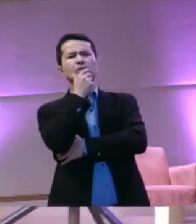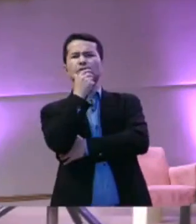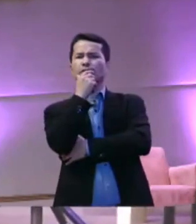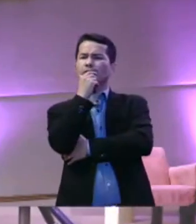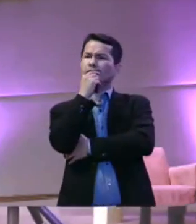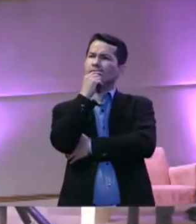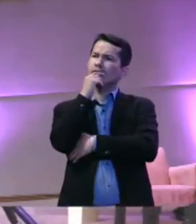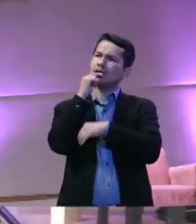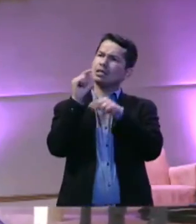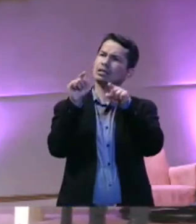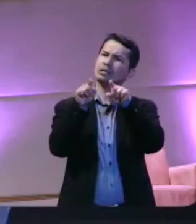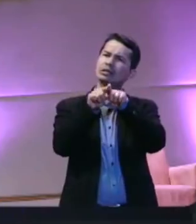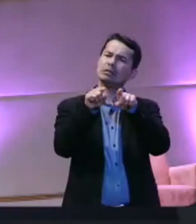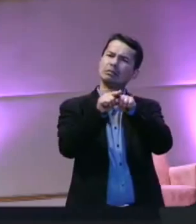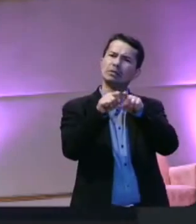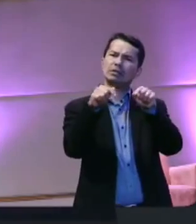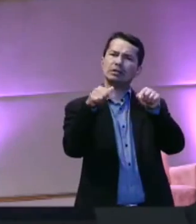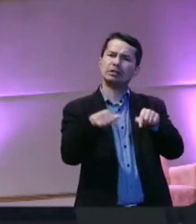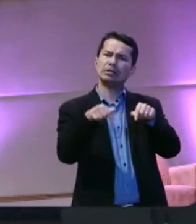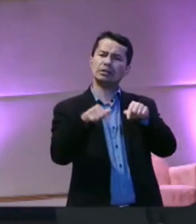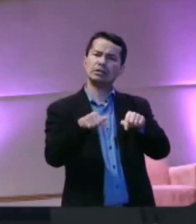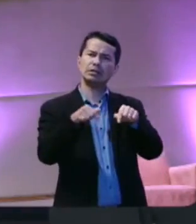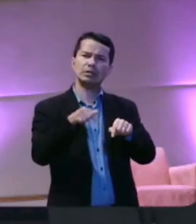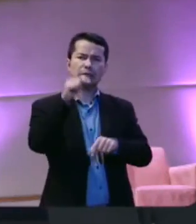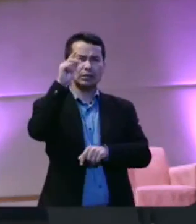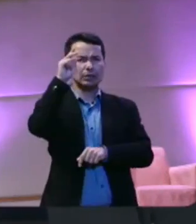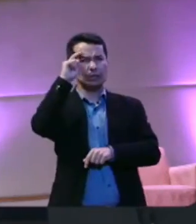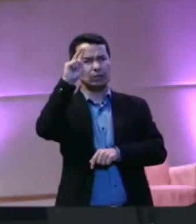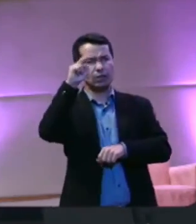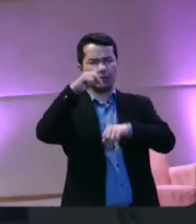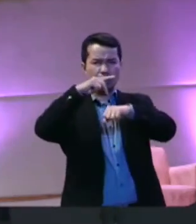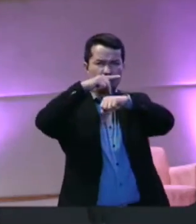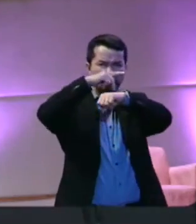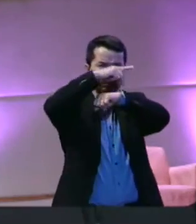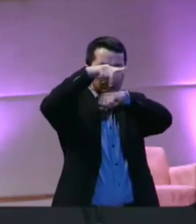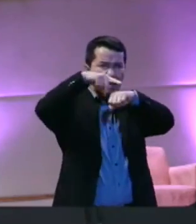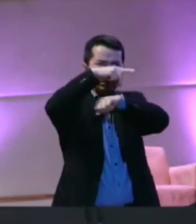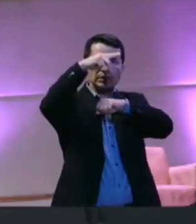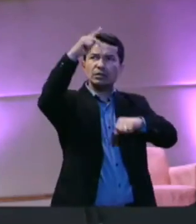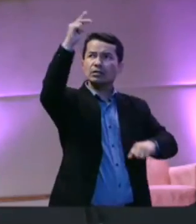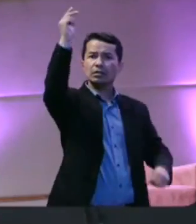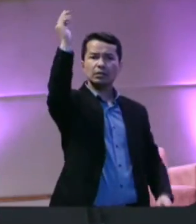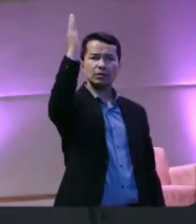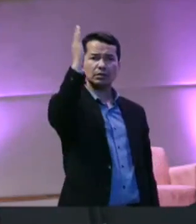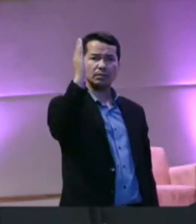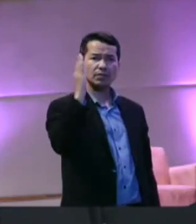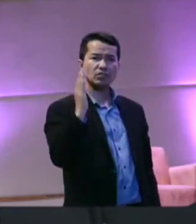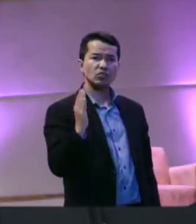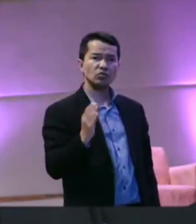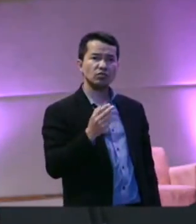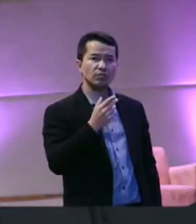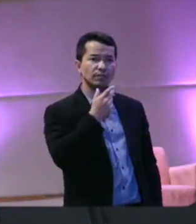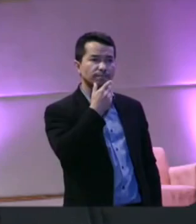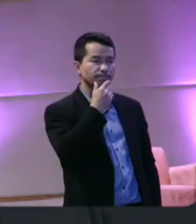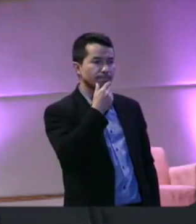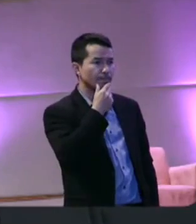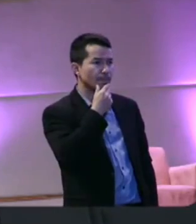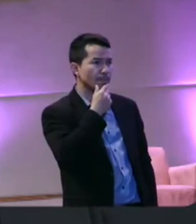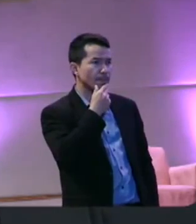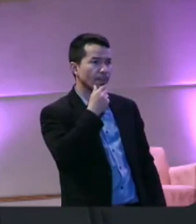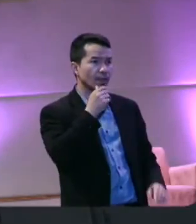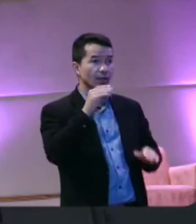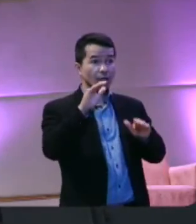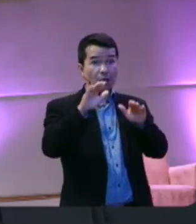histórico do nosso país. Se nós não estamos muitas vezes tão parecidos com Jerusalém, são